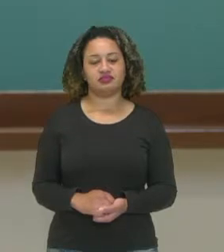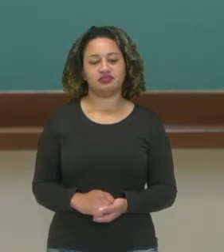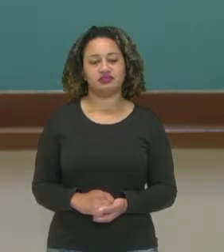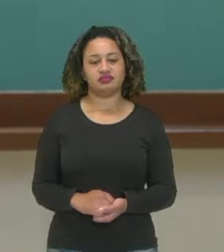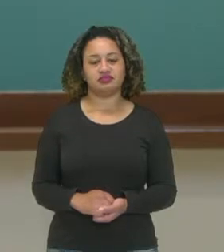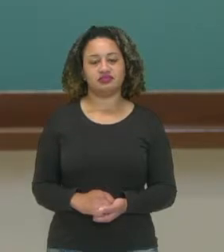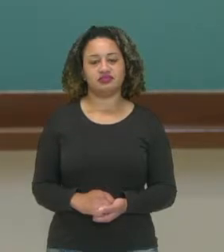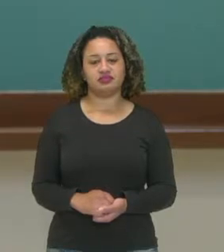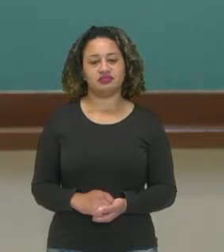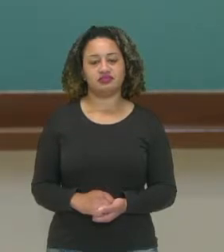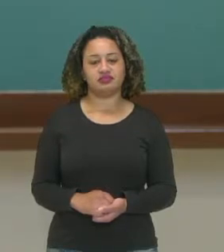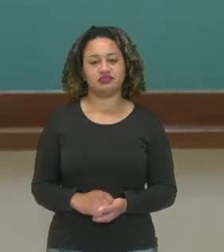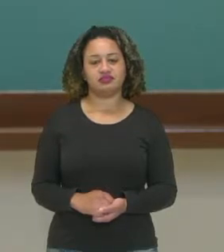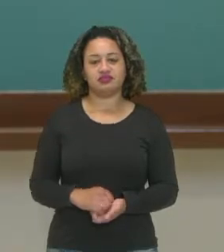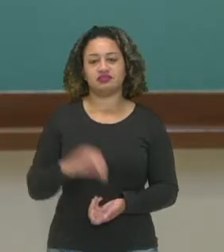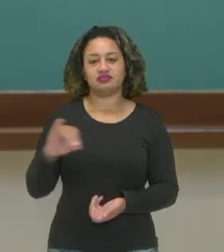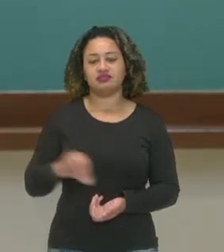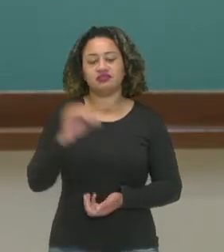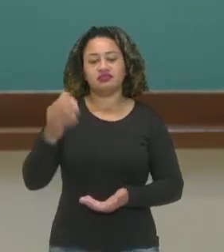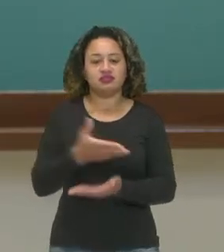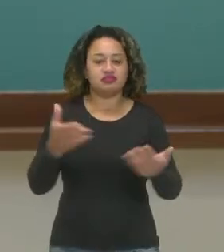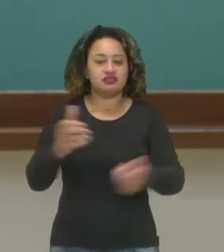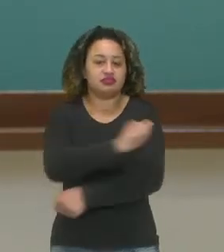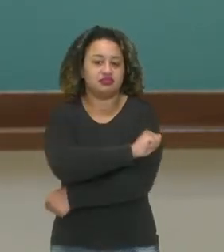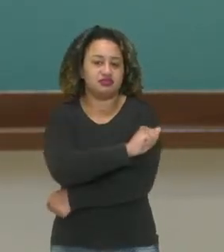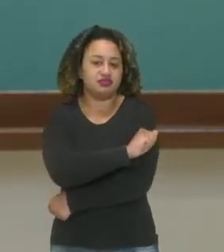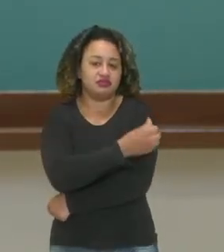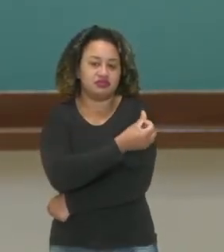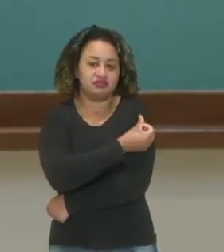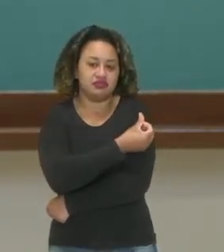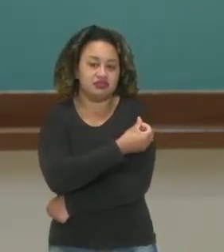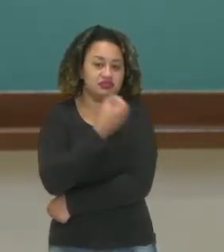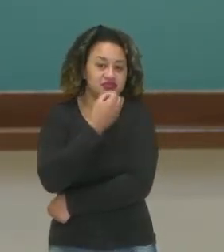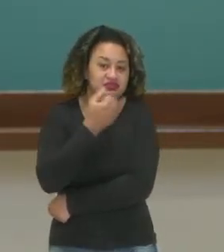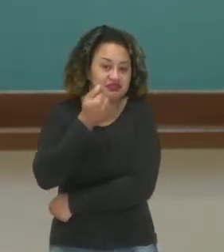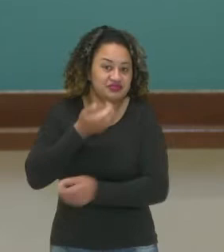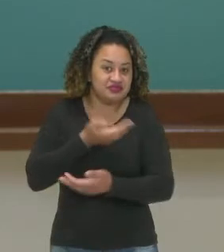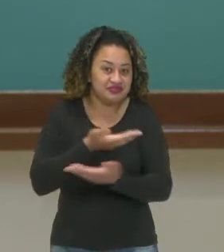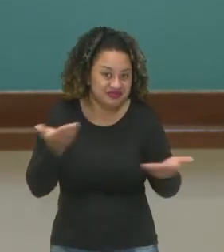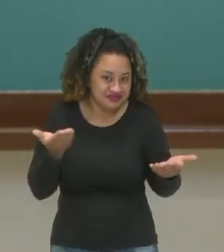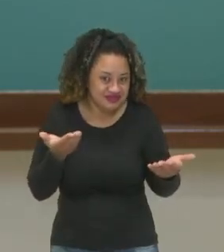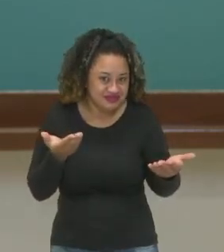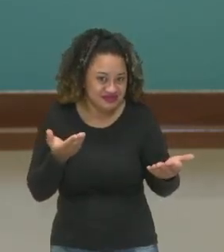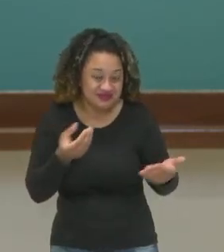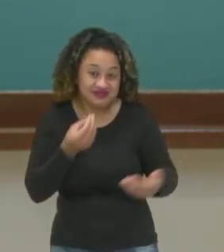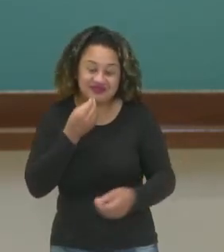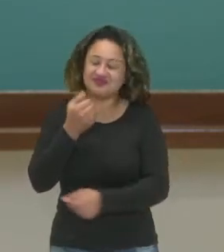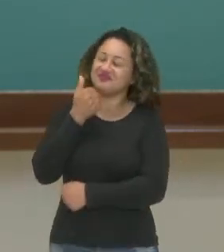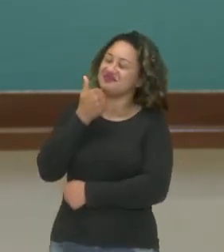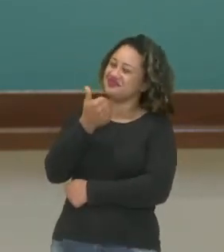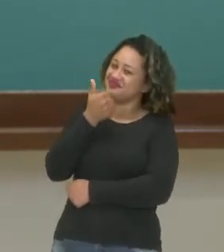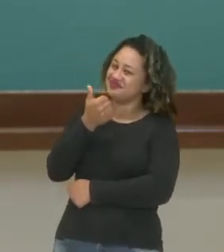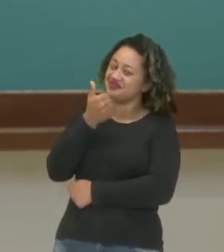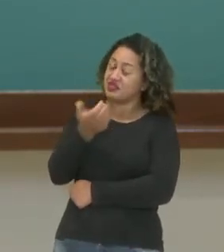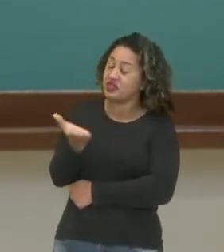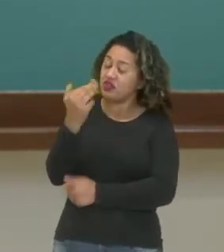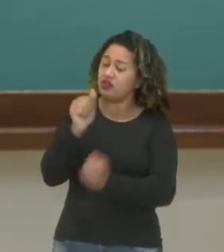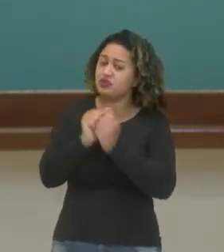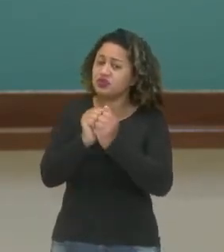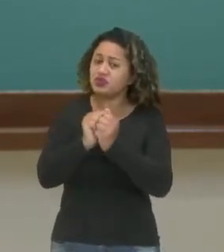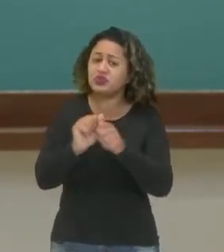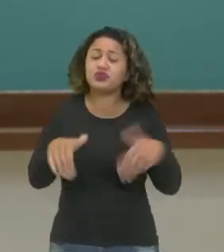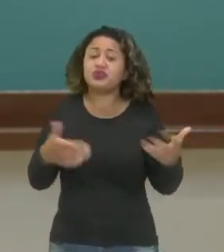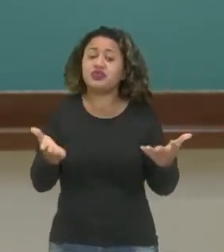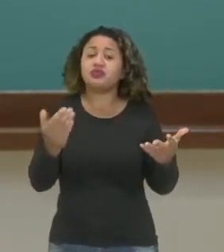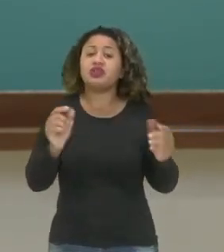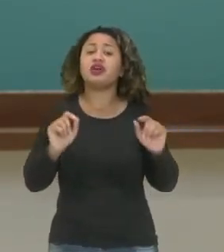Olá, alunos do sexto ano, tudo bem com você? Tudo bem, professor? Vamos lá junto e vamos lá?